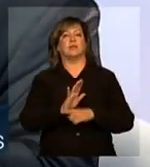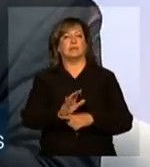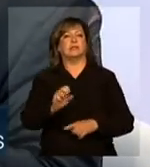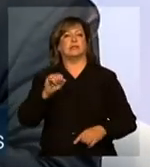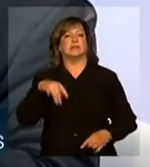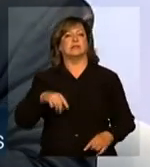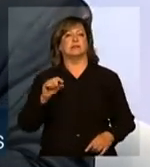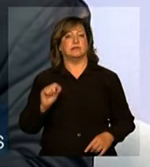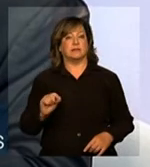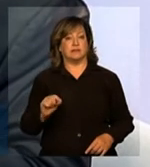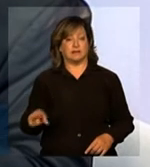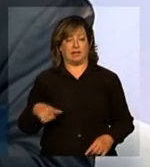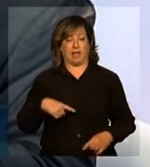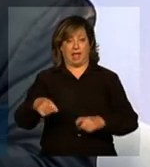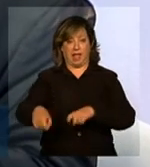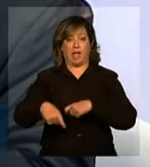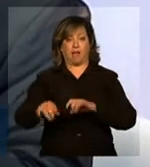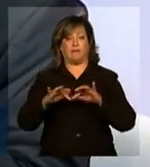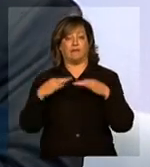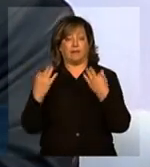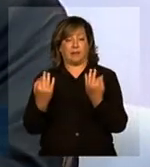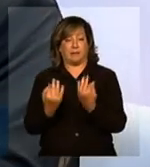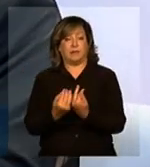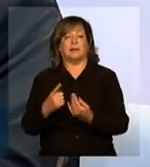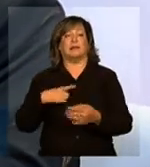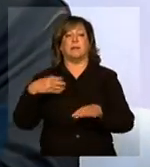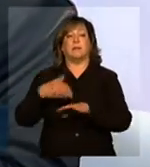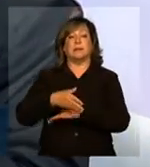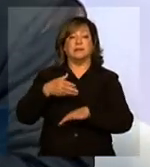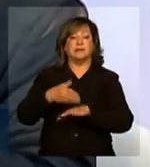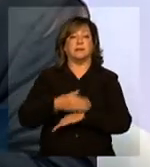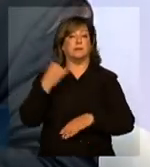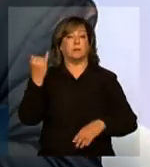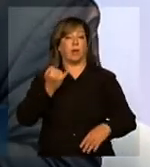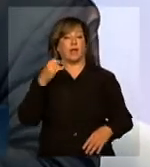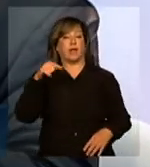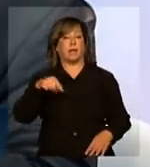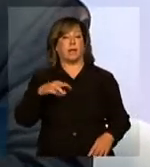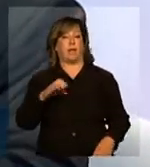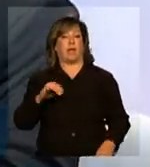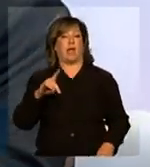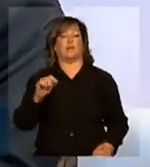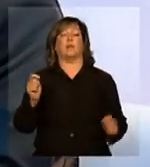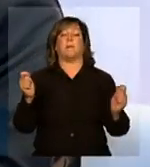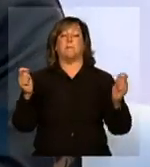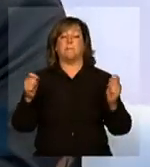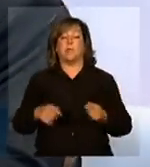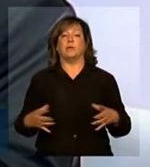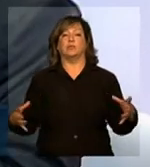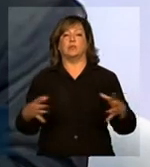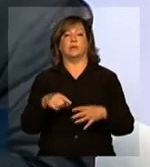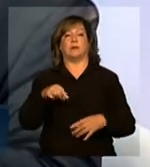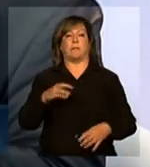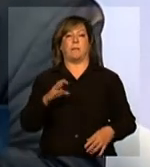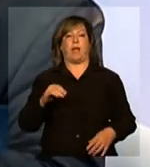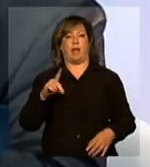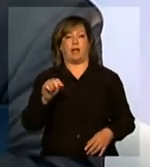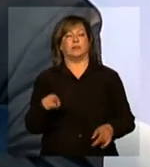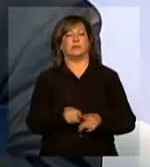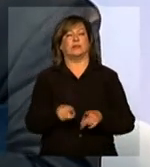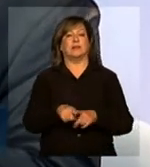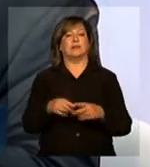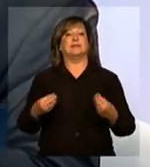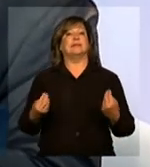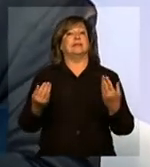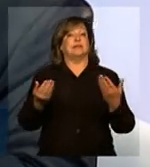que a agricultura familiar tenha uma participação importante nesse mercado, possa ser incluída nesse mercado e